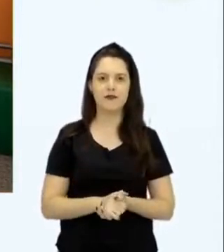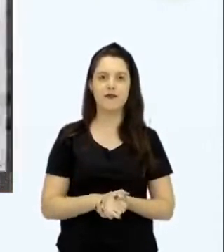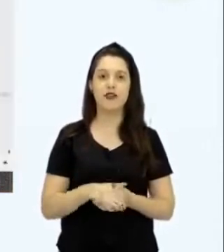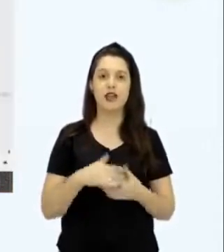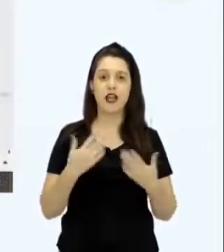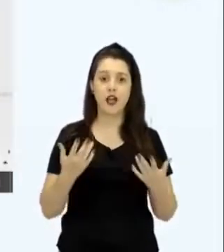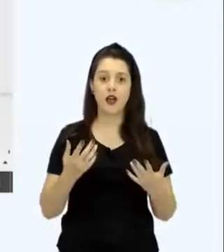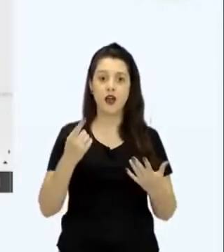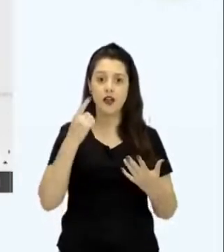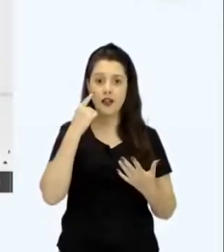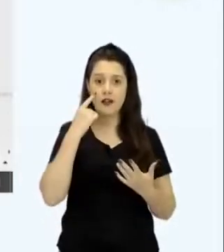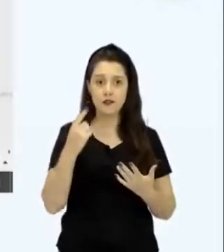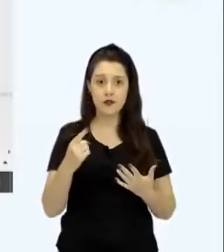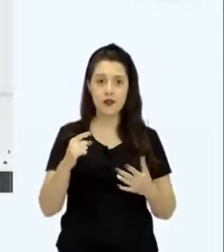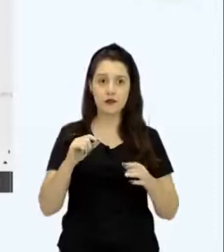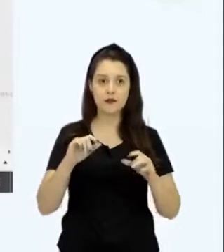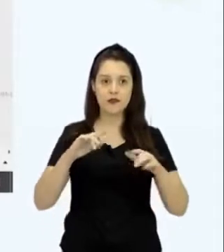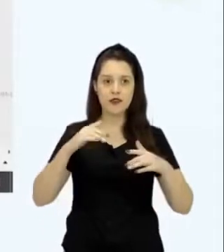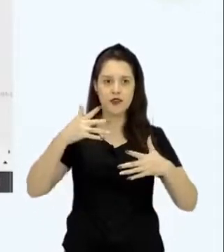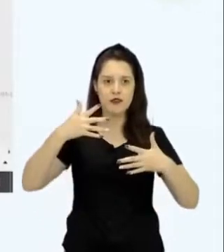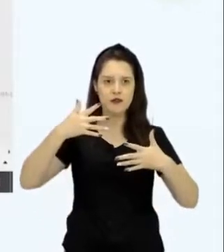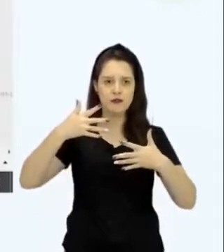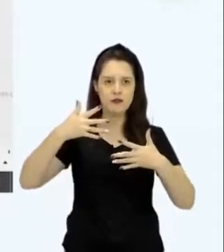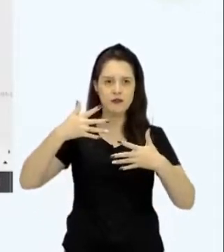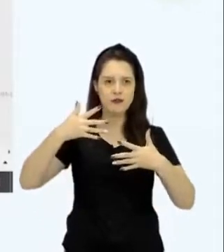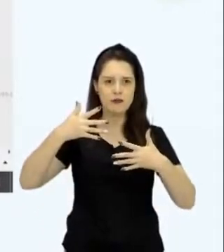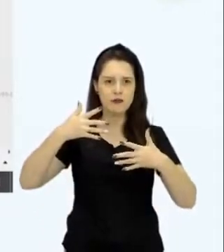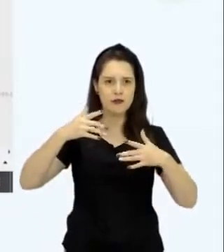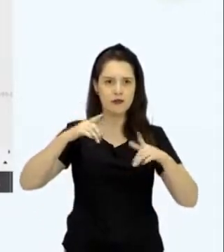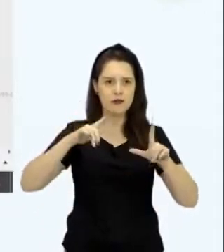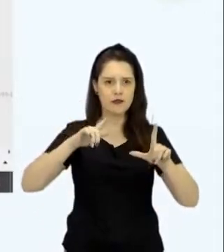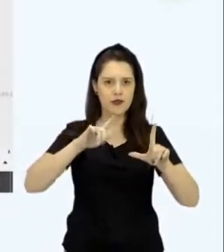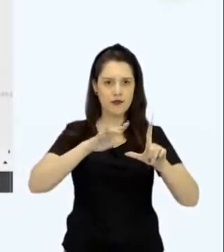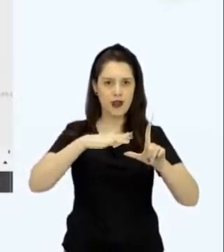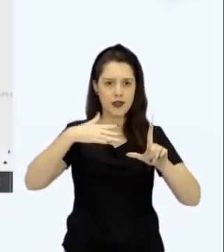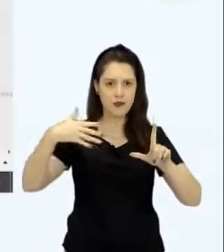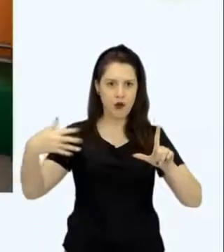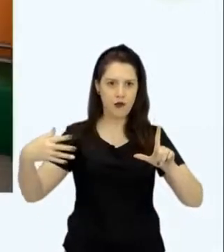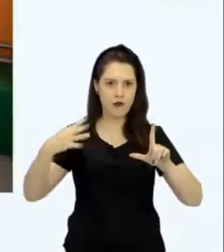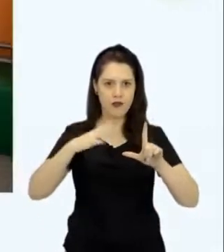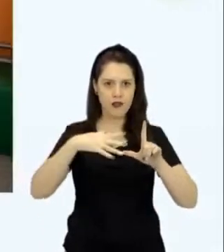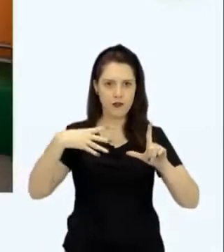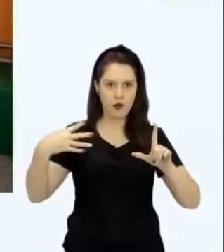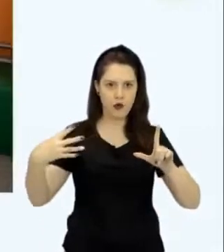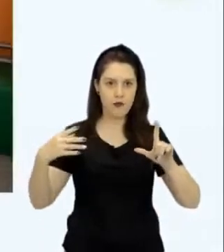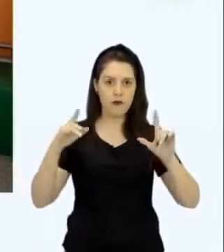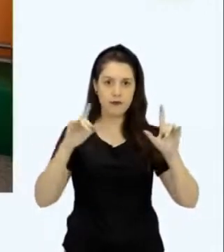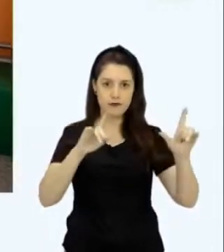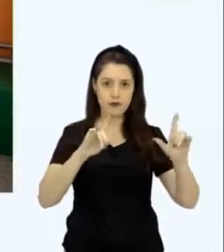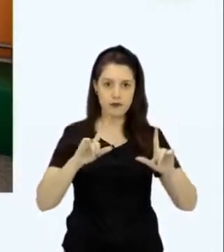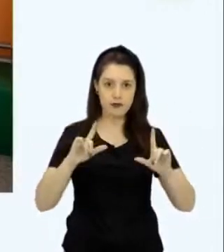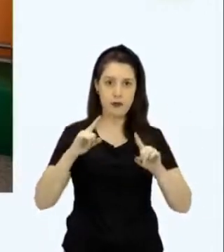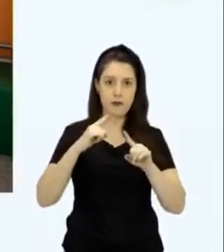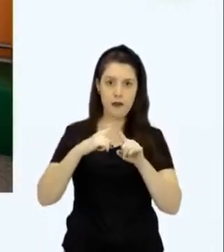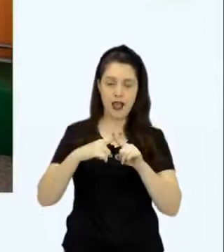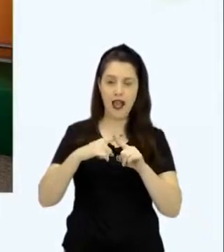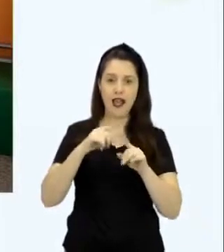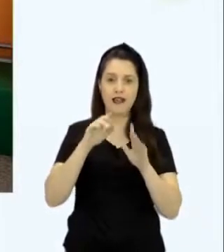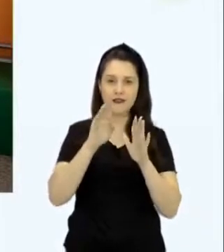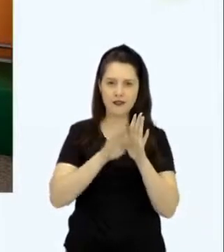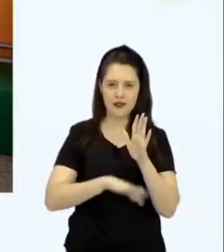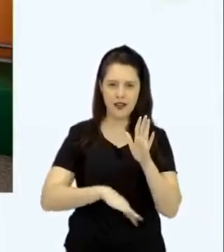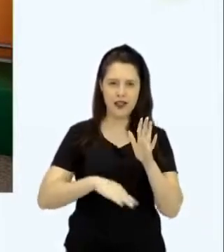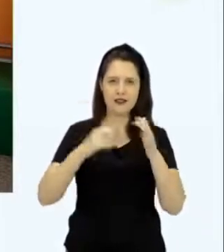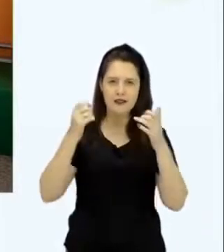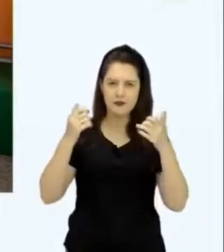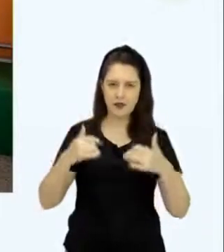no nosso projeto no Tinkercad, nós precisamos entrar em blocos mais texto. Lembra que eu falei no outro vídeo que a gente precisava